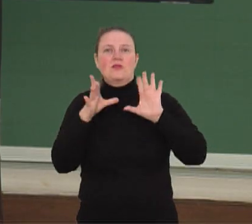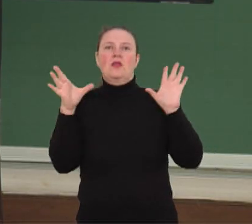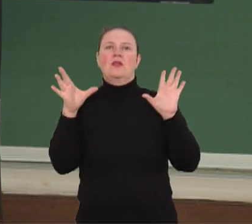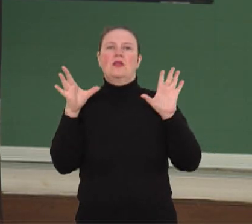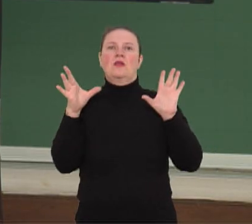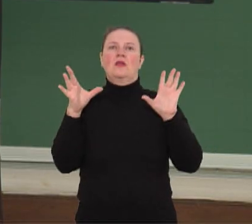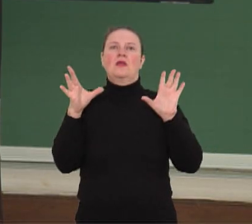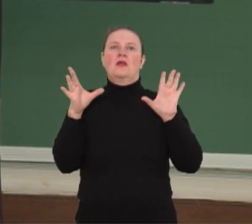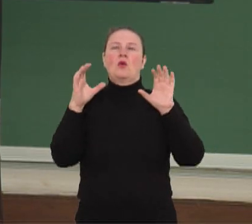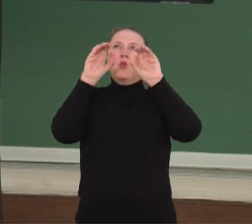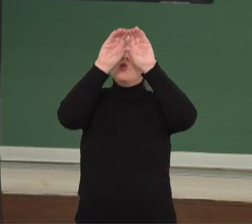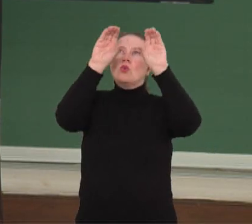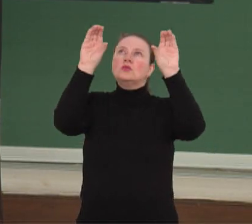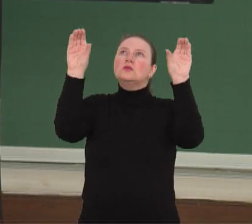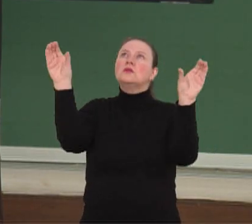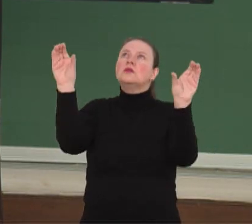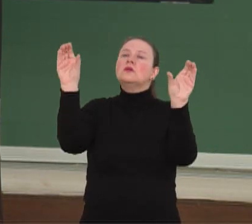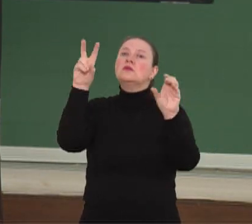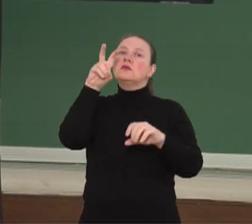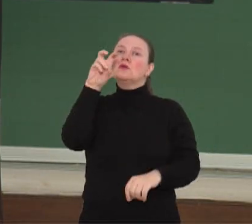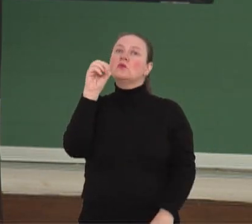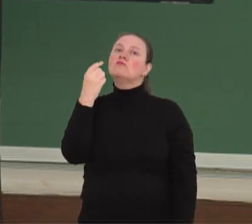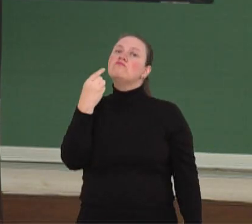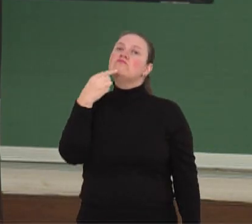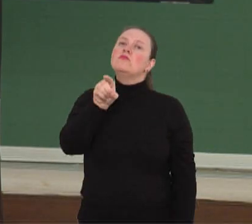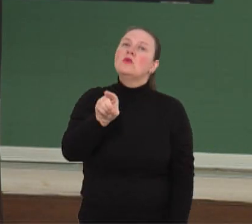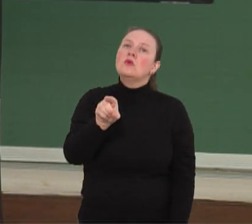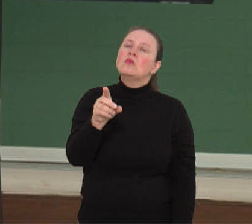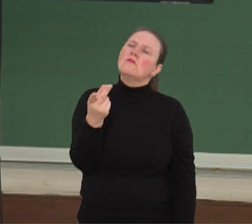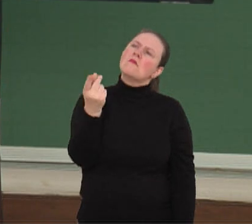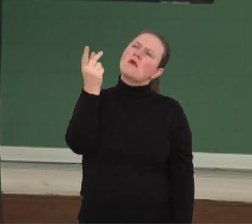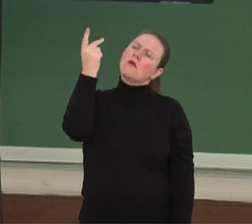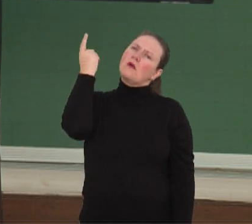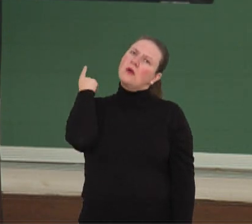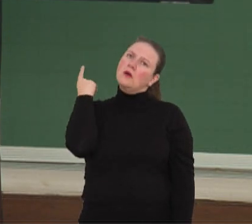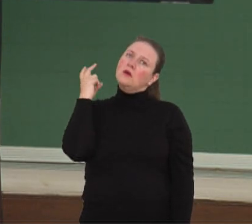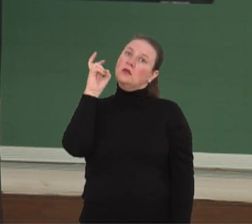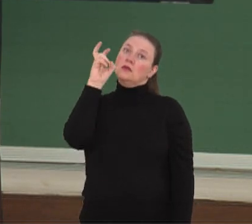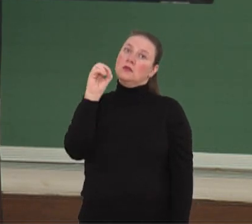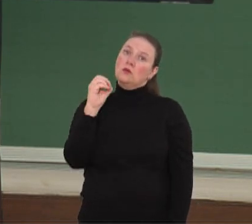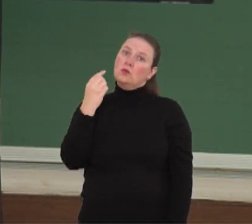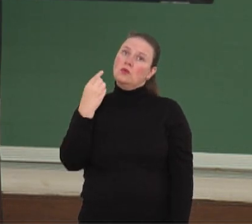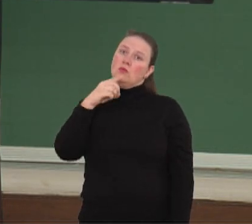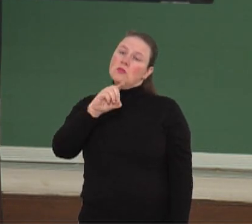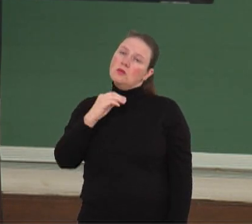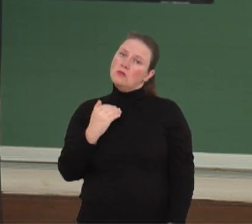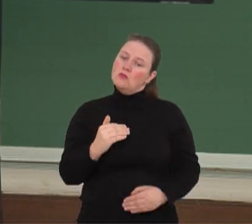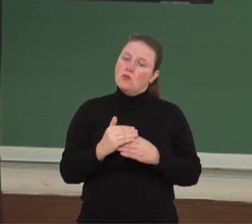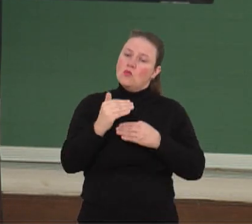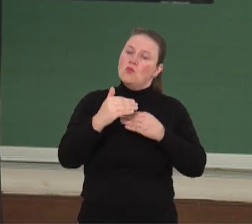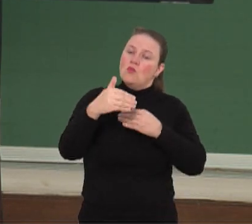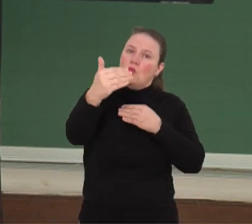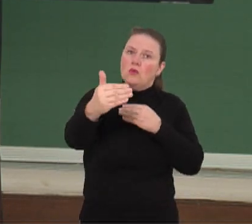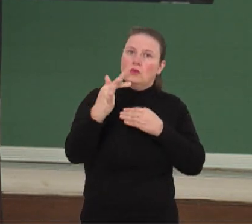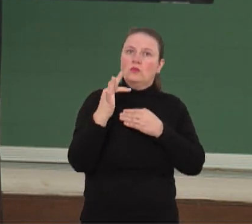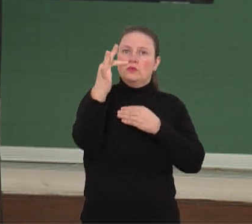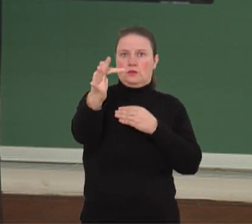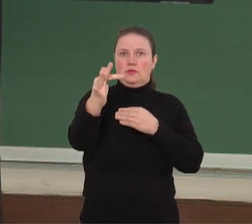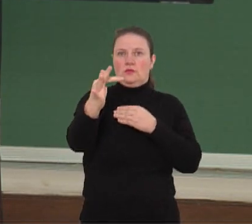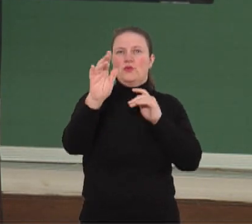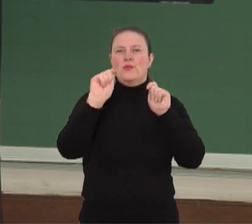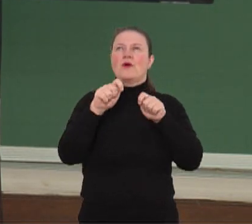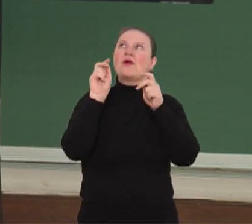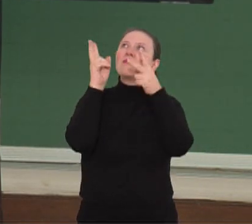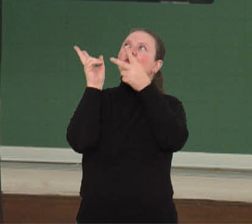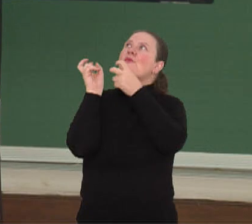céu de 50 mil anos atrás até 50 mil anos para frente do dia de hoje. Então, acredito que dá para você ver céu de muitas